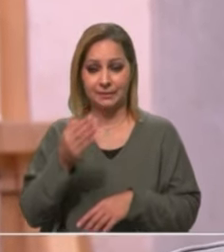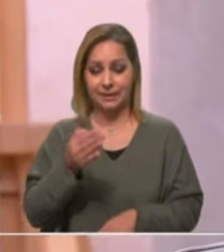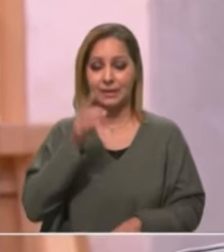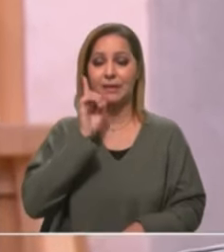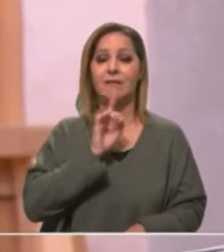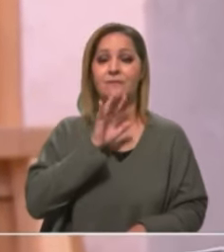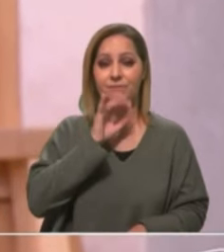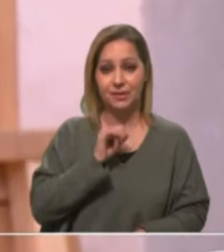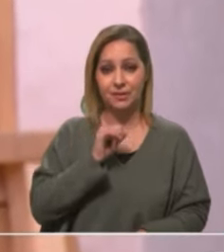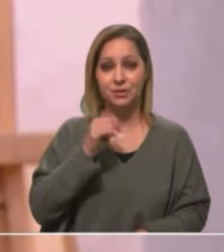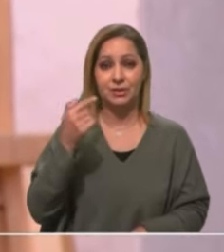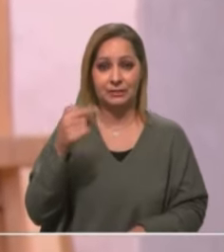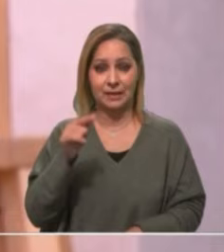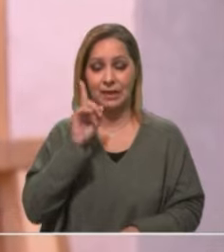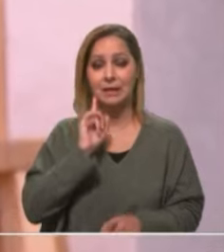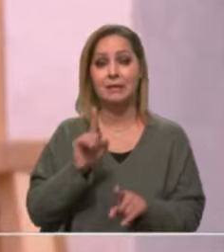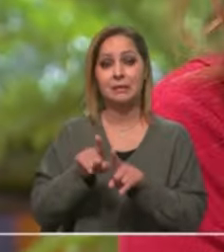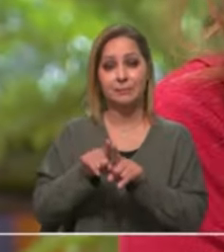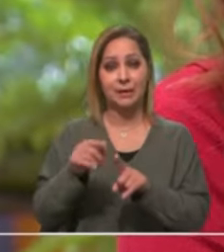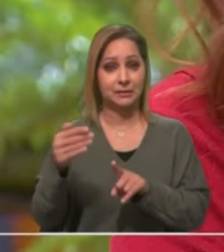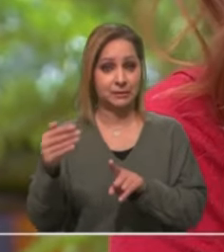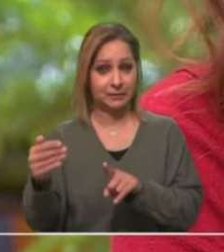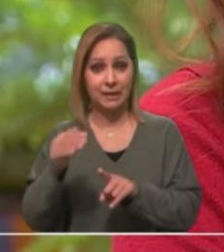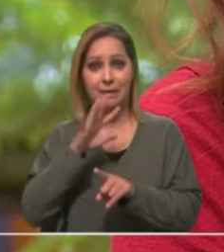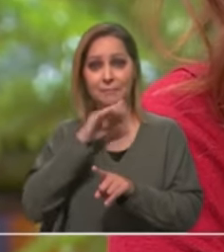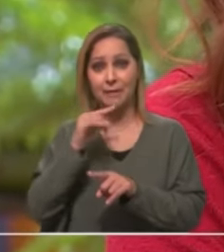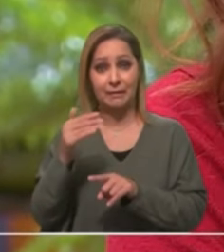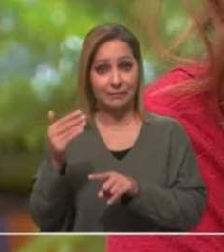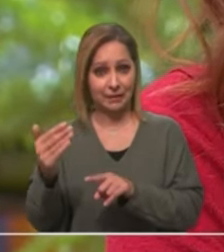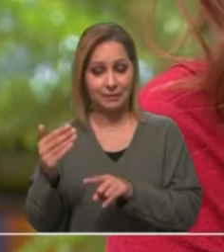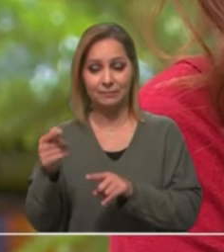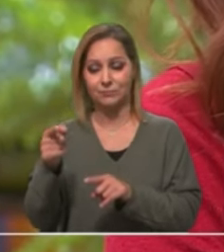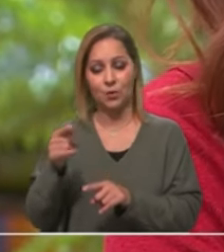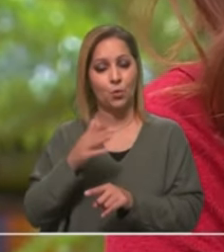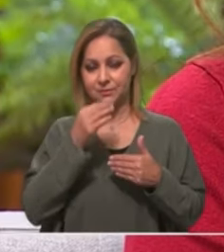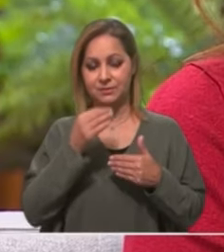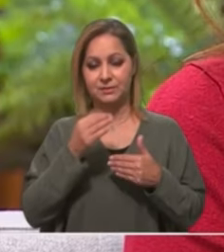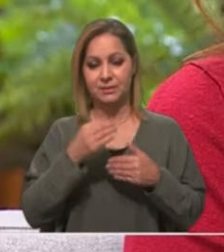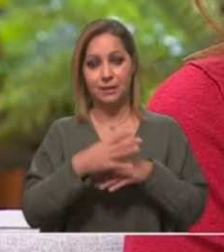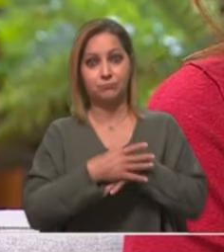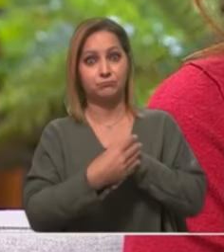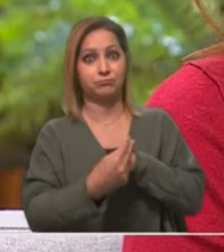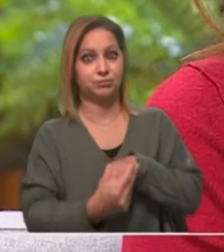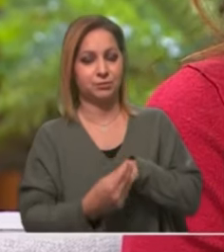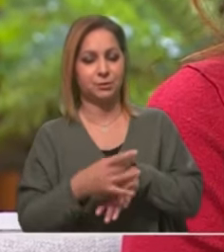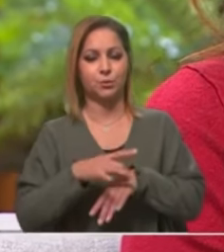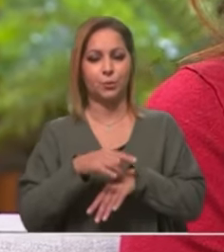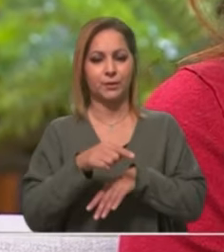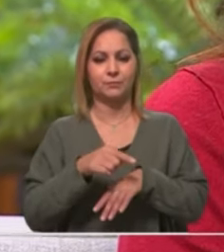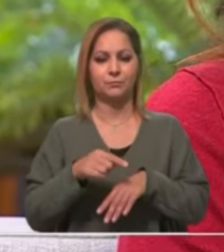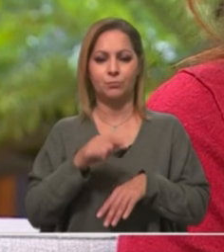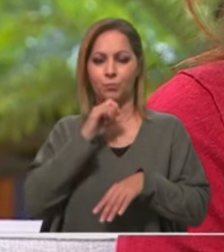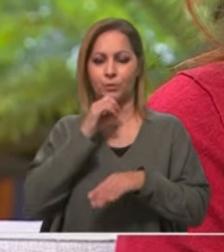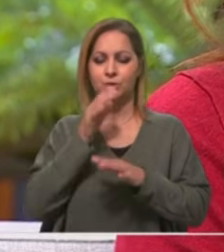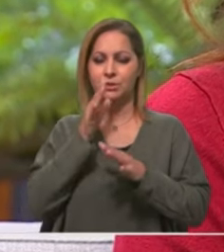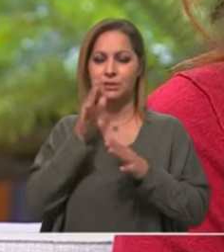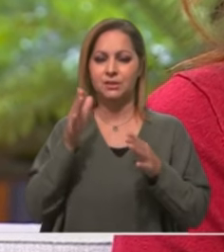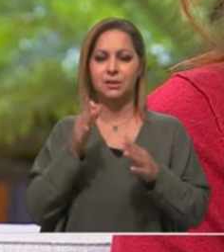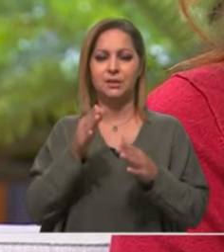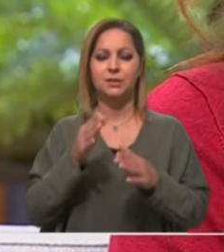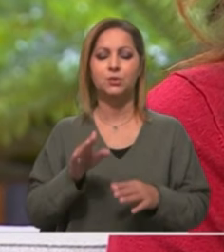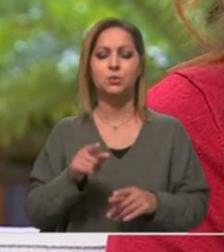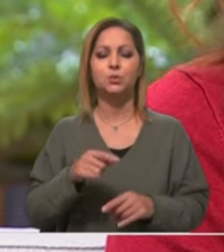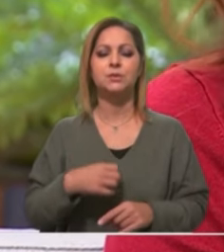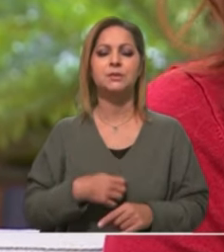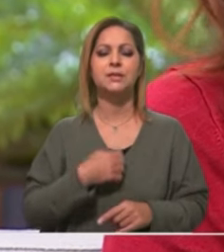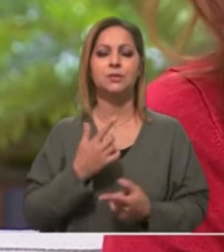irmãs, tendo mães, não gostariam que nenhuma delas passasse por uma situação mais complicada. Não sei se podes partilhar connosco que tipo de